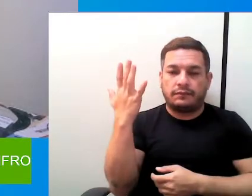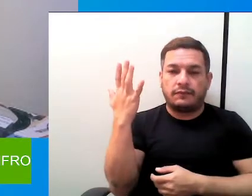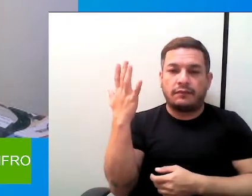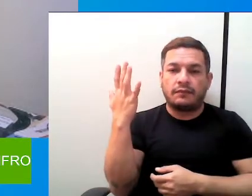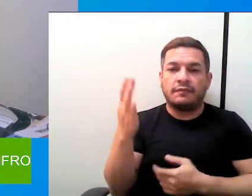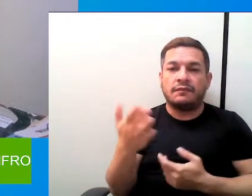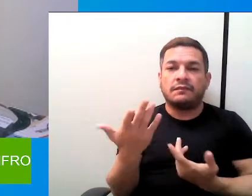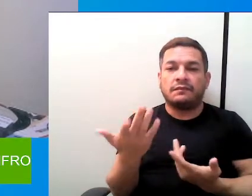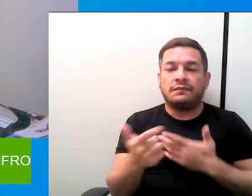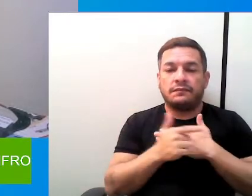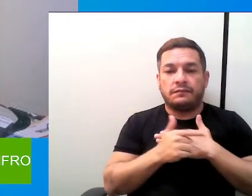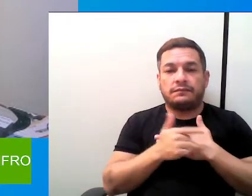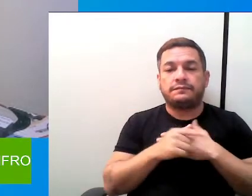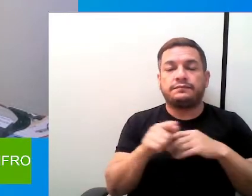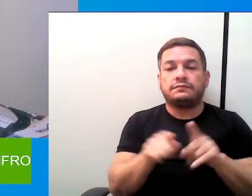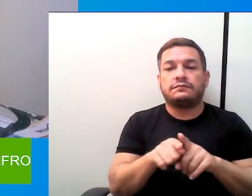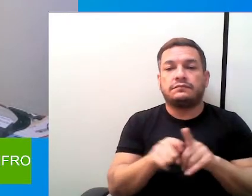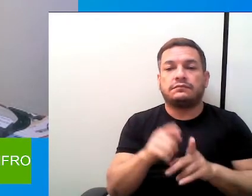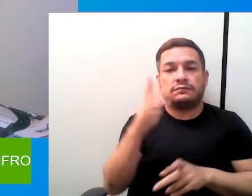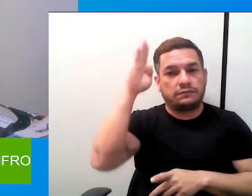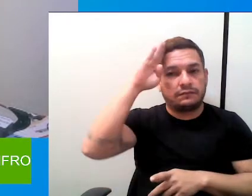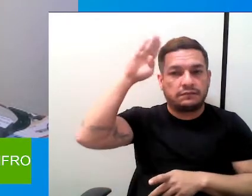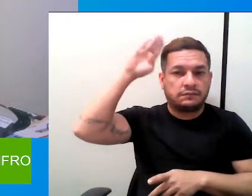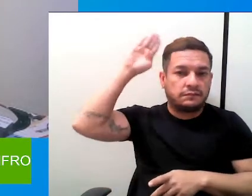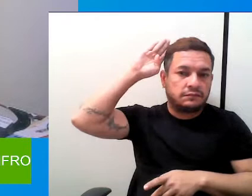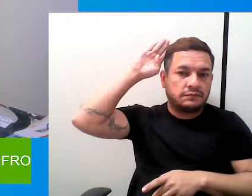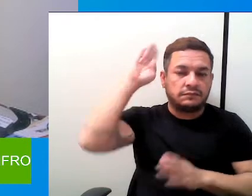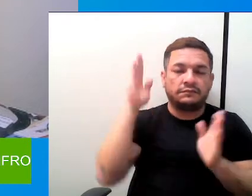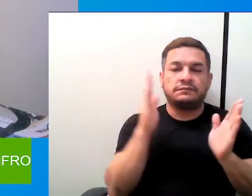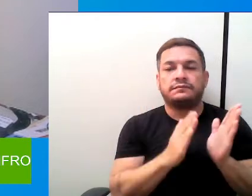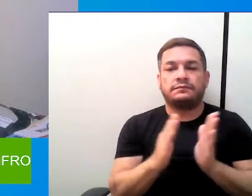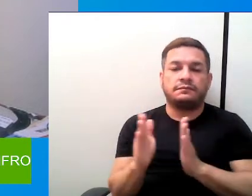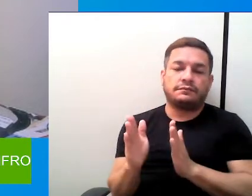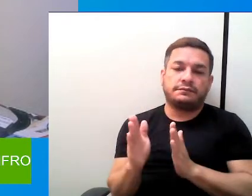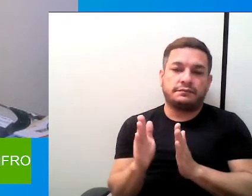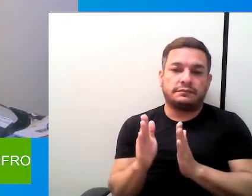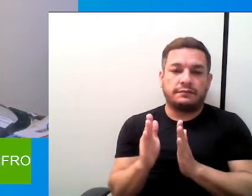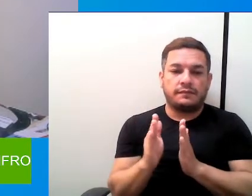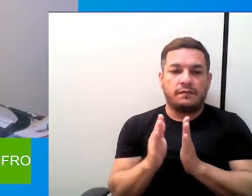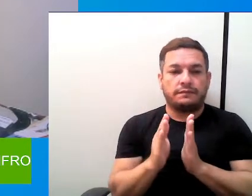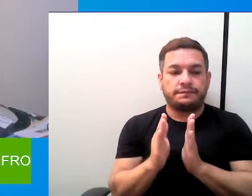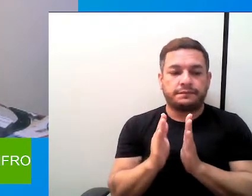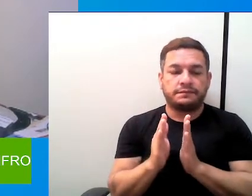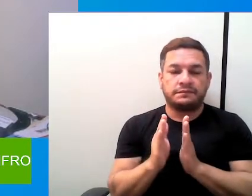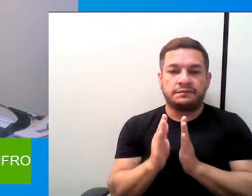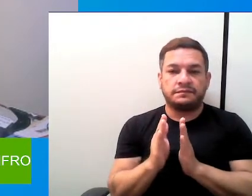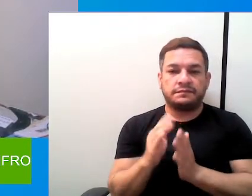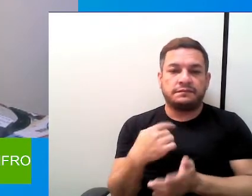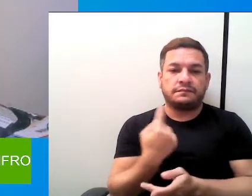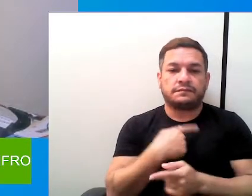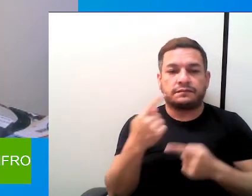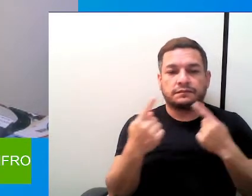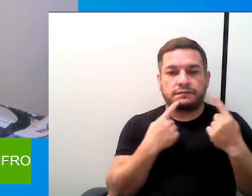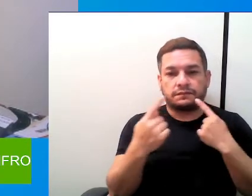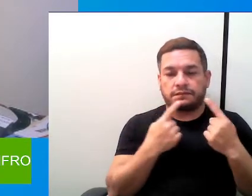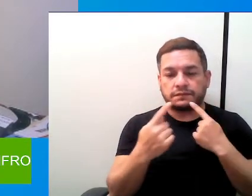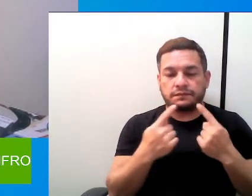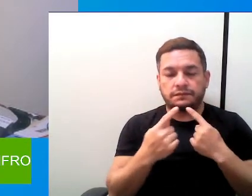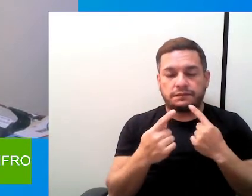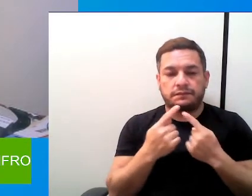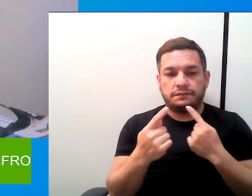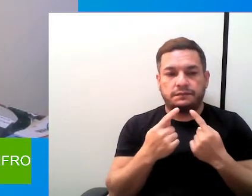seria o papel do acadêmico neste processo. Nós discutimos bastante no